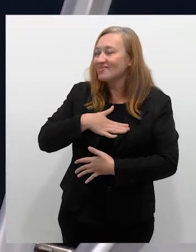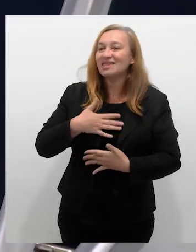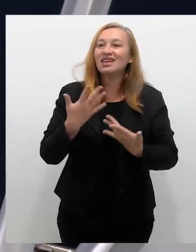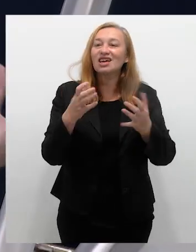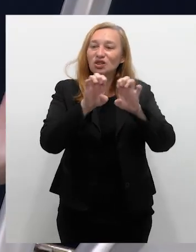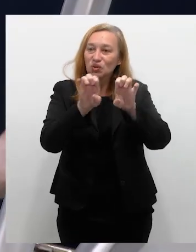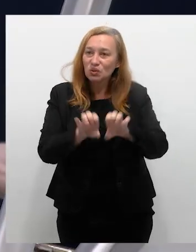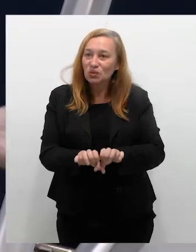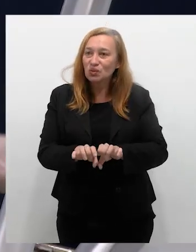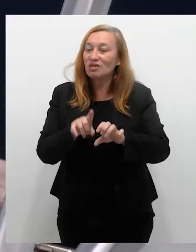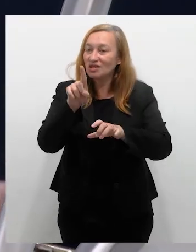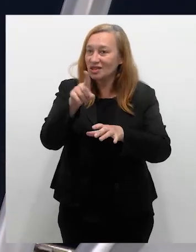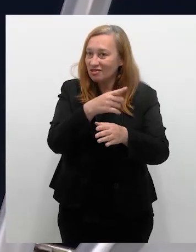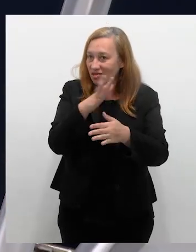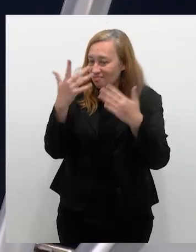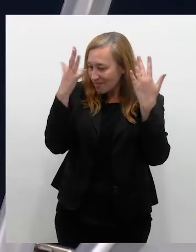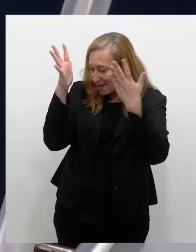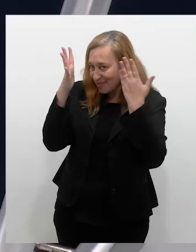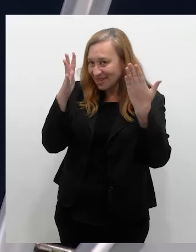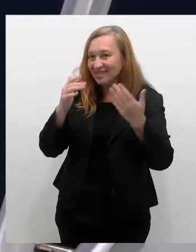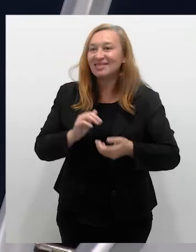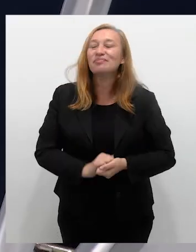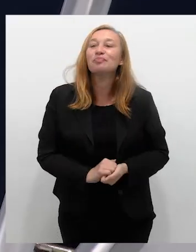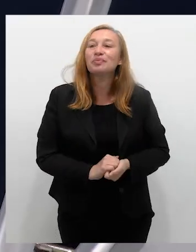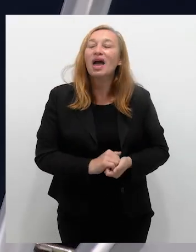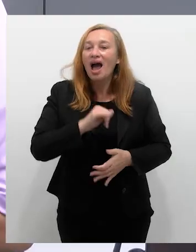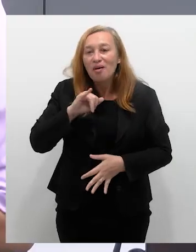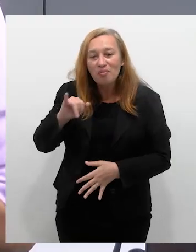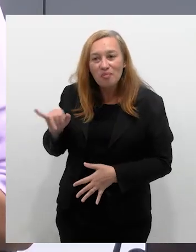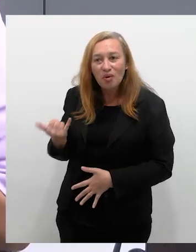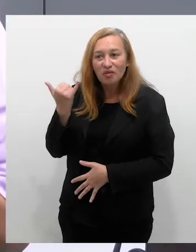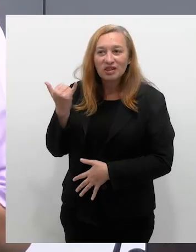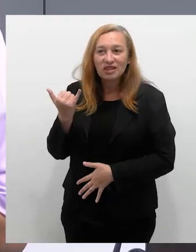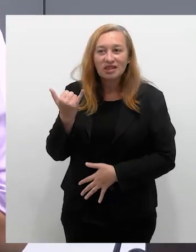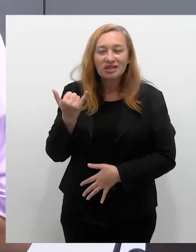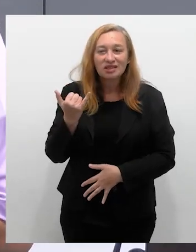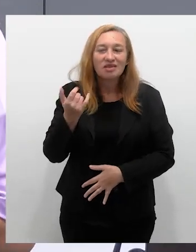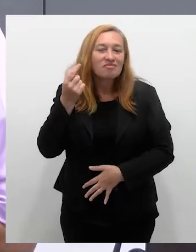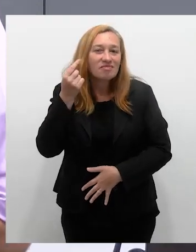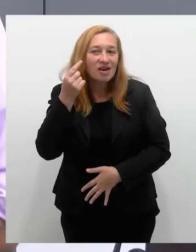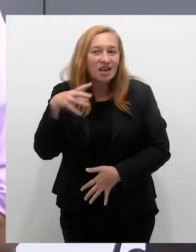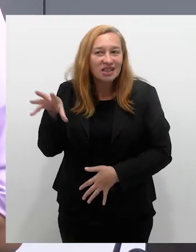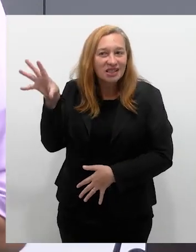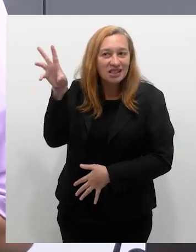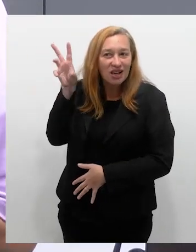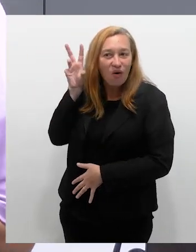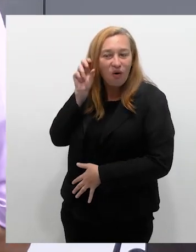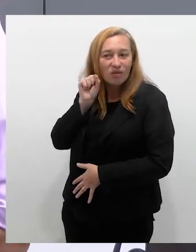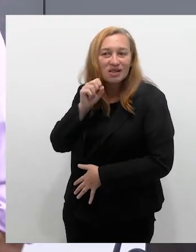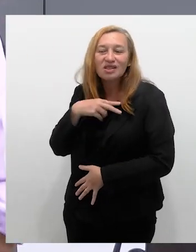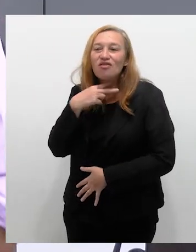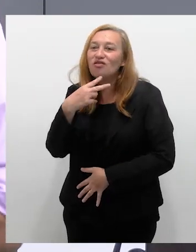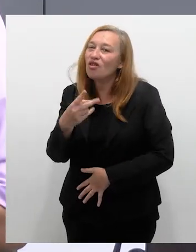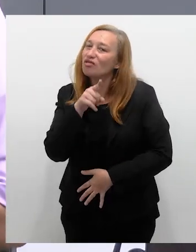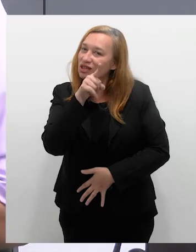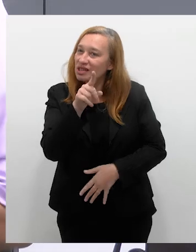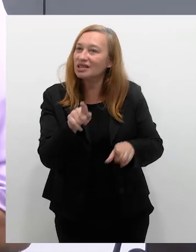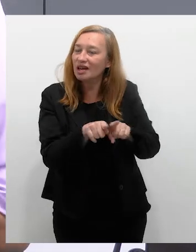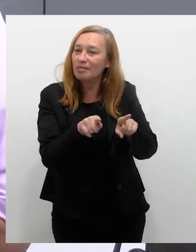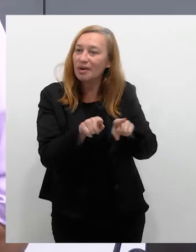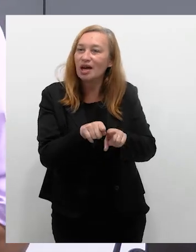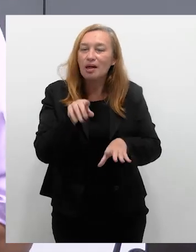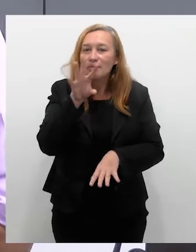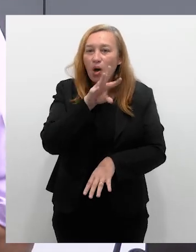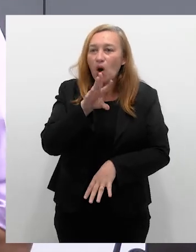estrutura, adorei a recepção. Vocês estão de parabéns. Aproveitando que a gente ouve essa voz marcante, né? Você também